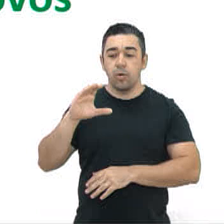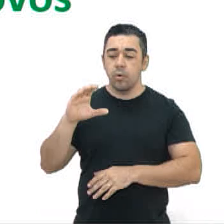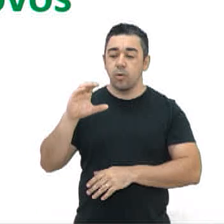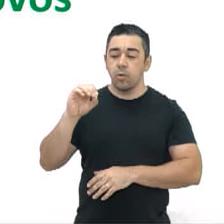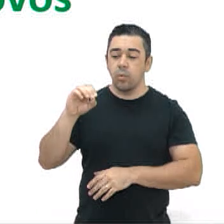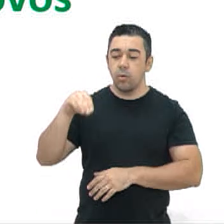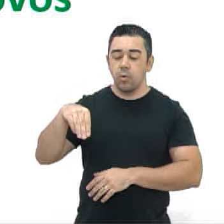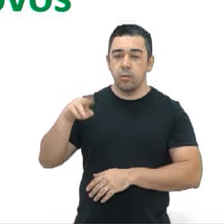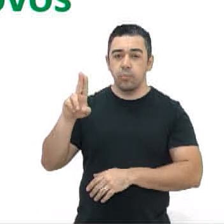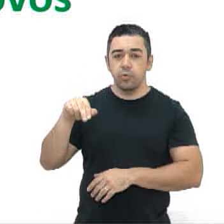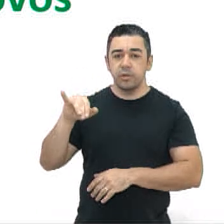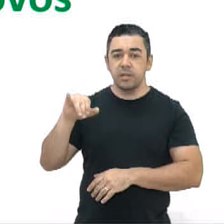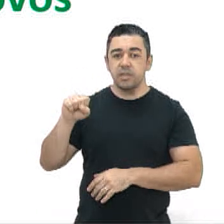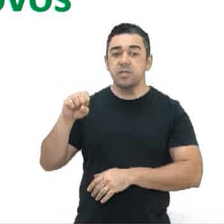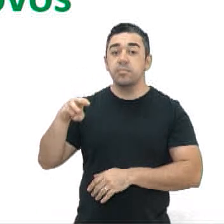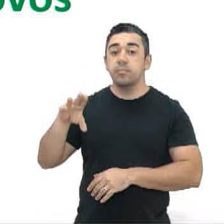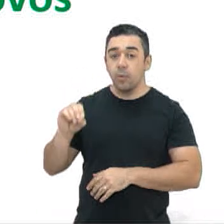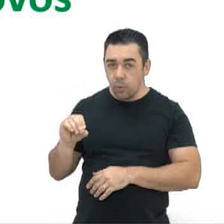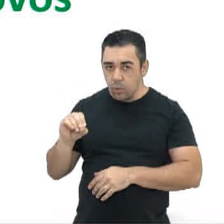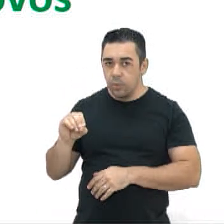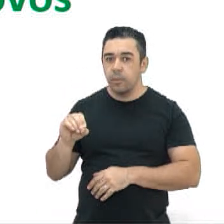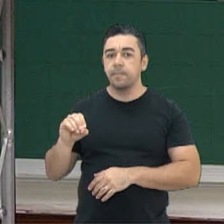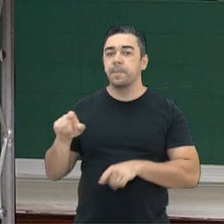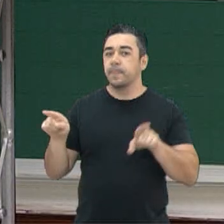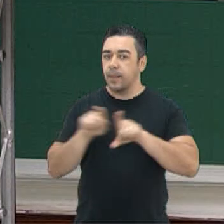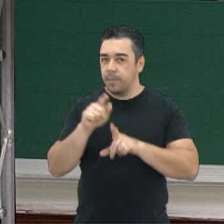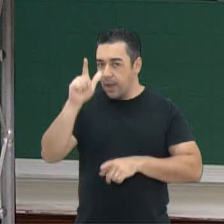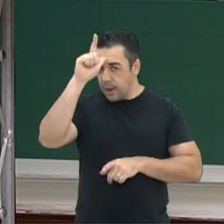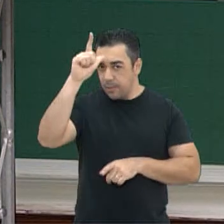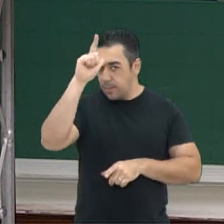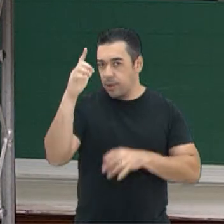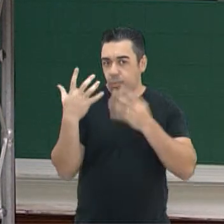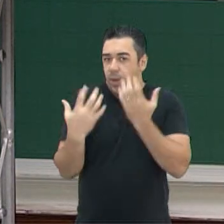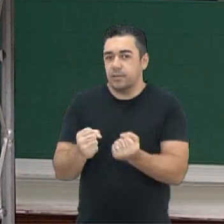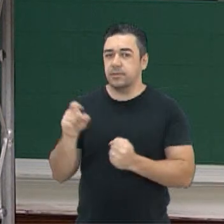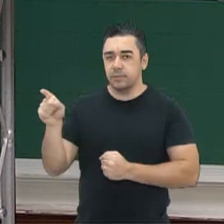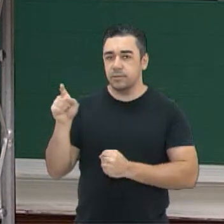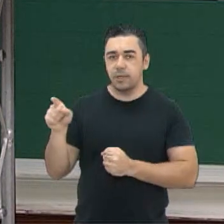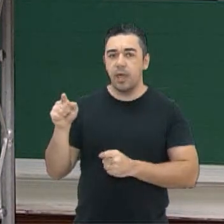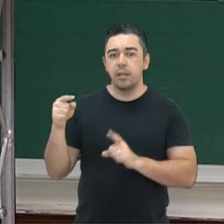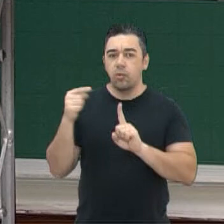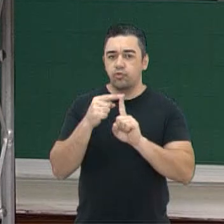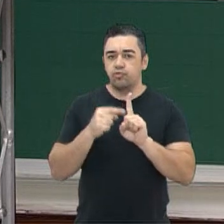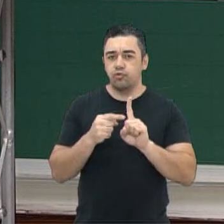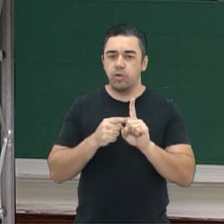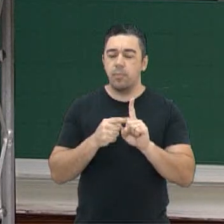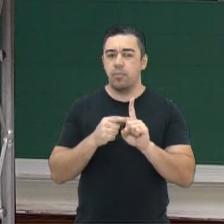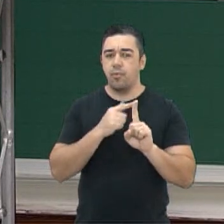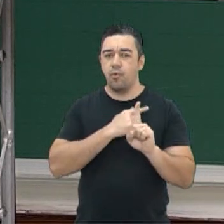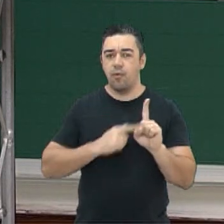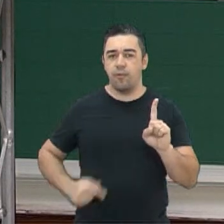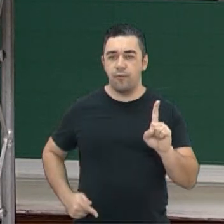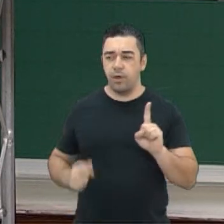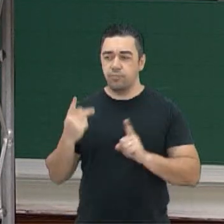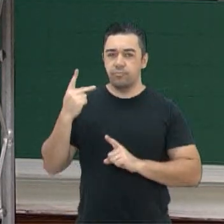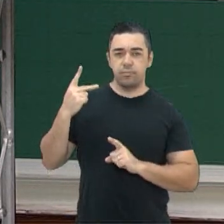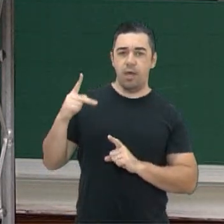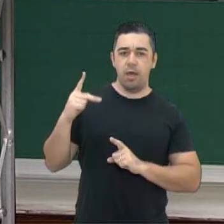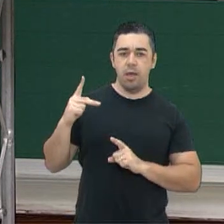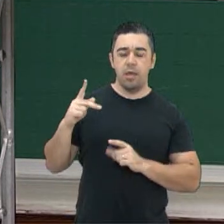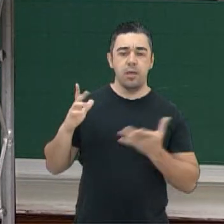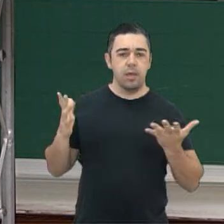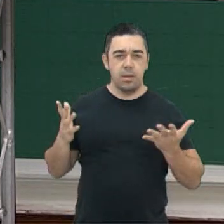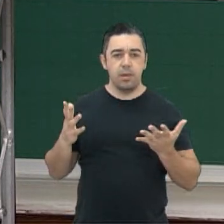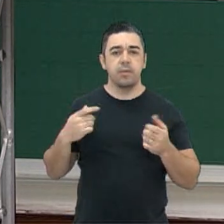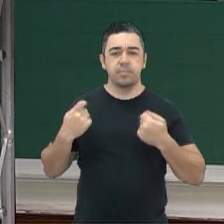é só antissemitista, né? A Alemanha nazista também é anticomunista. Então, derrotar a ideia do inimigo que tem que ser derrotado e